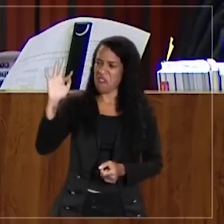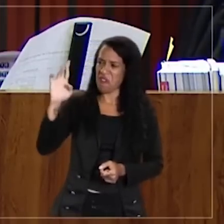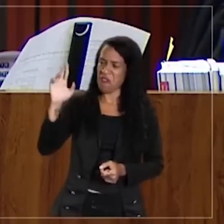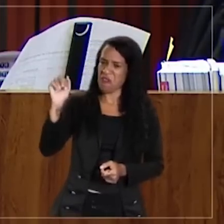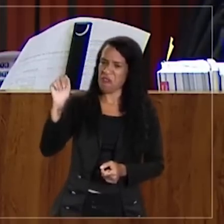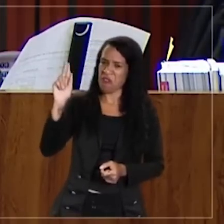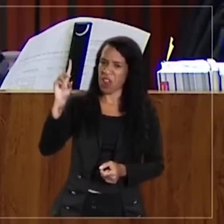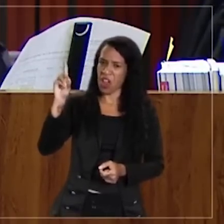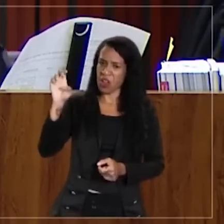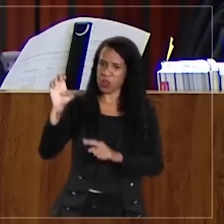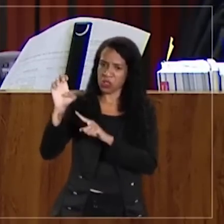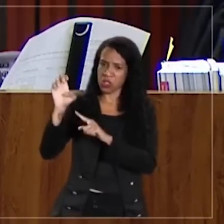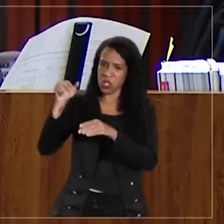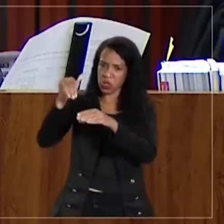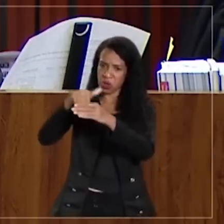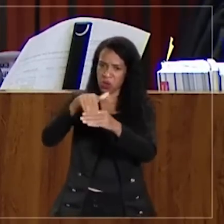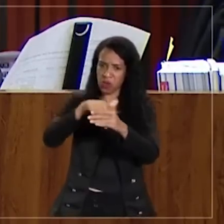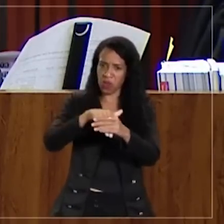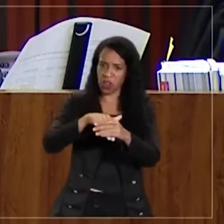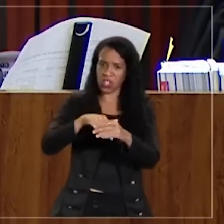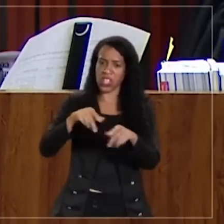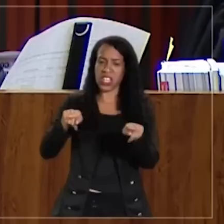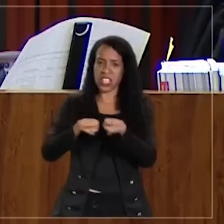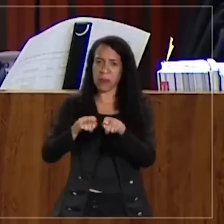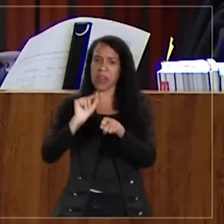eleições, inclusive na que ele ganhou,